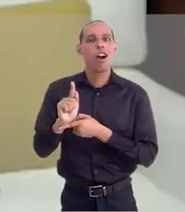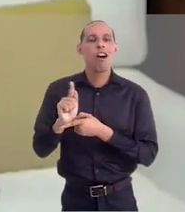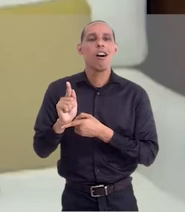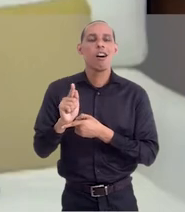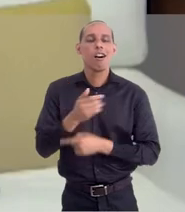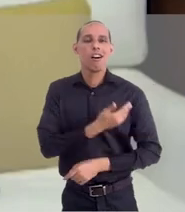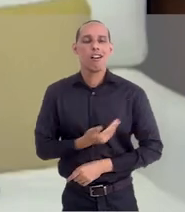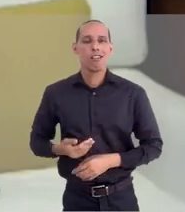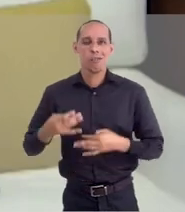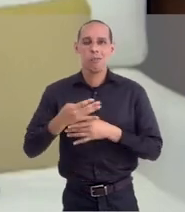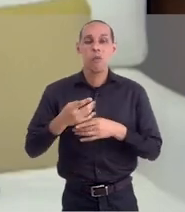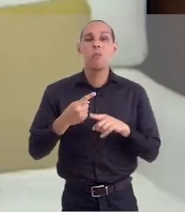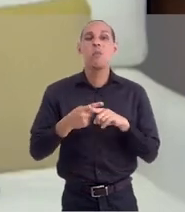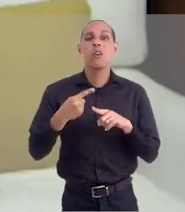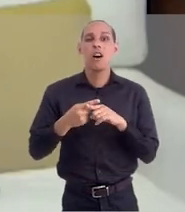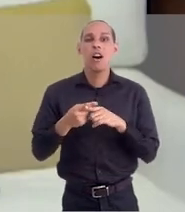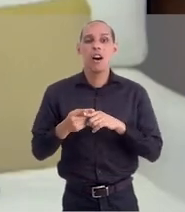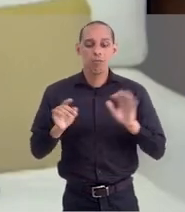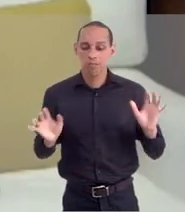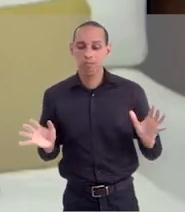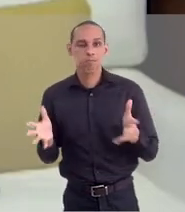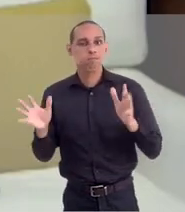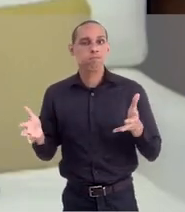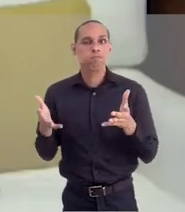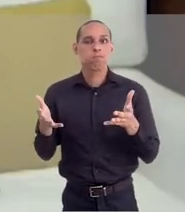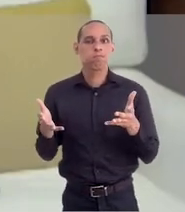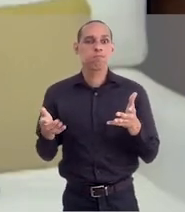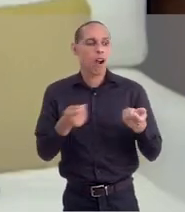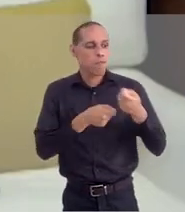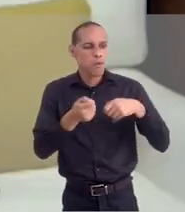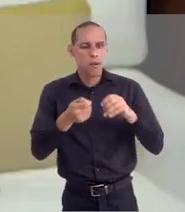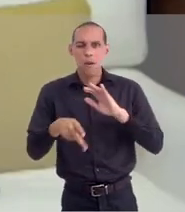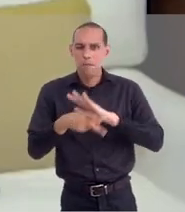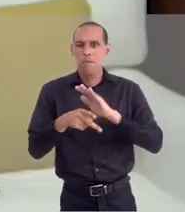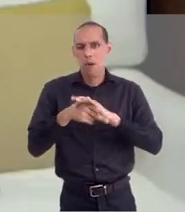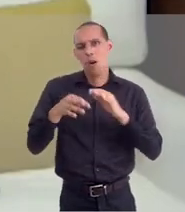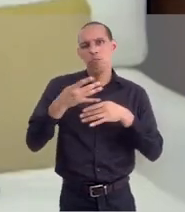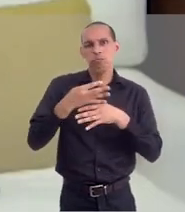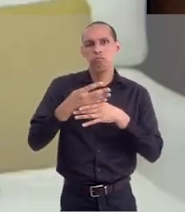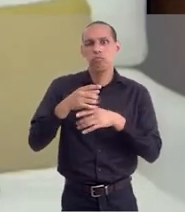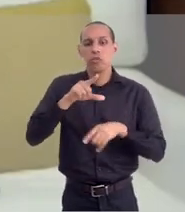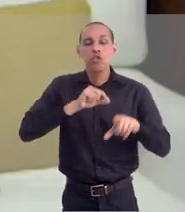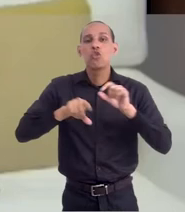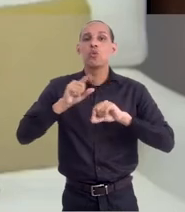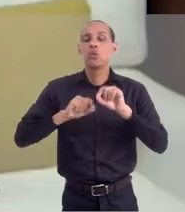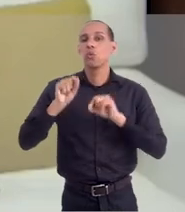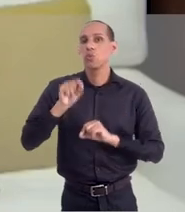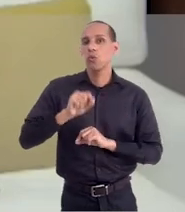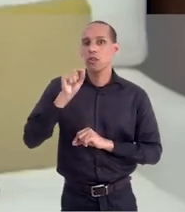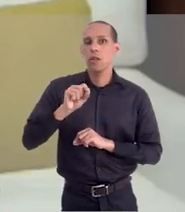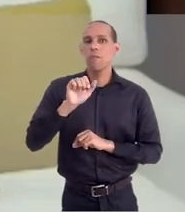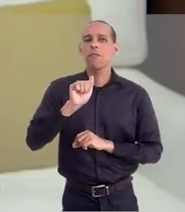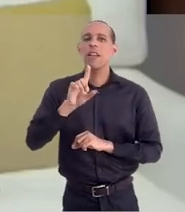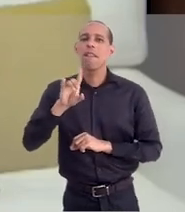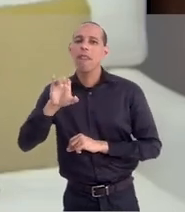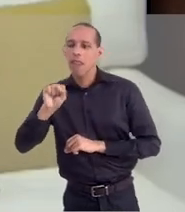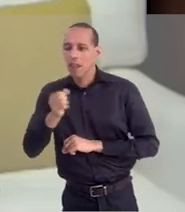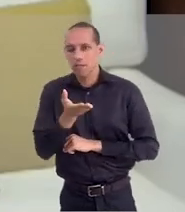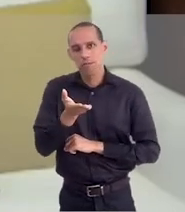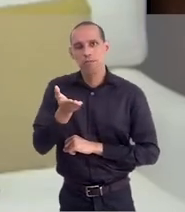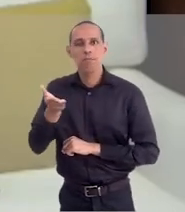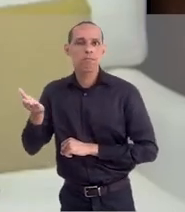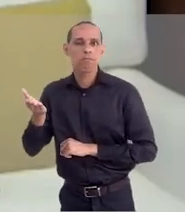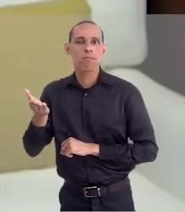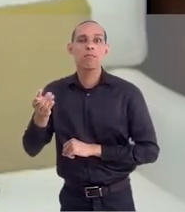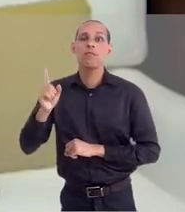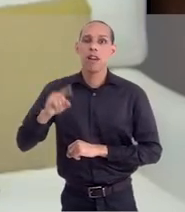porque o que se faz é incentivar as administrações municipais a escolherem agentes